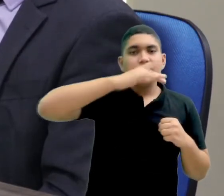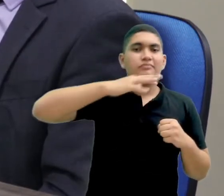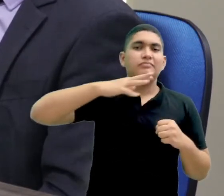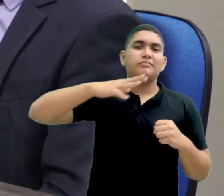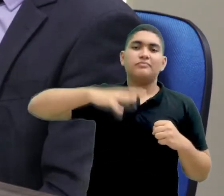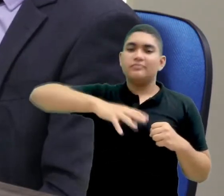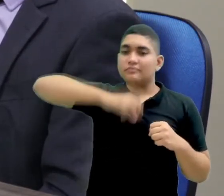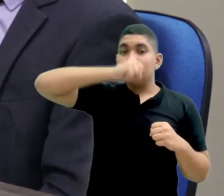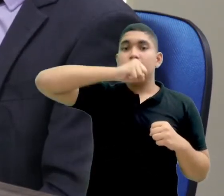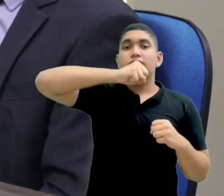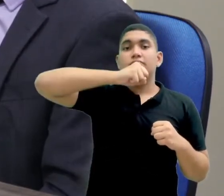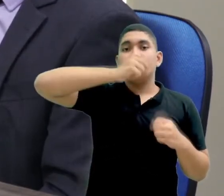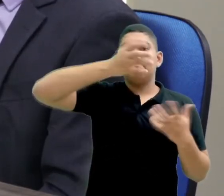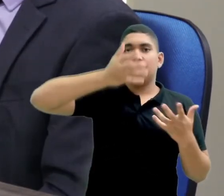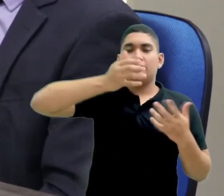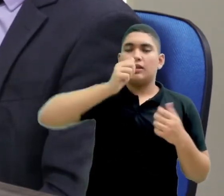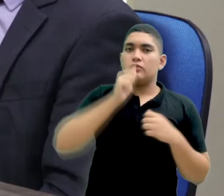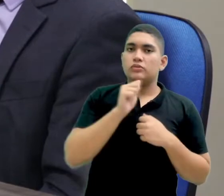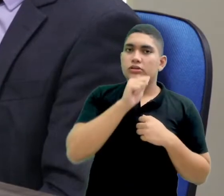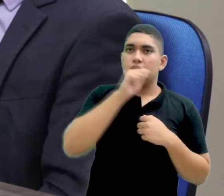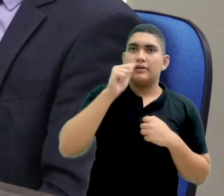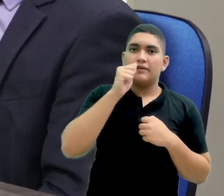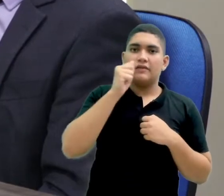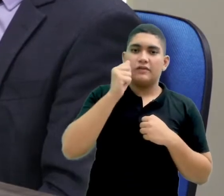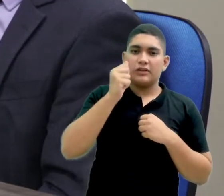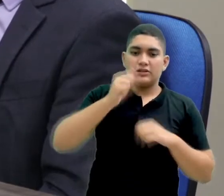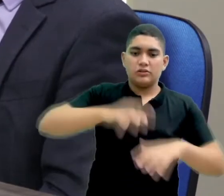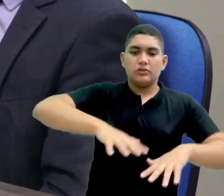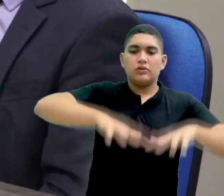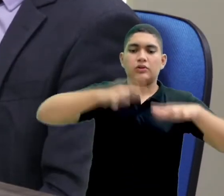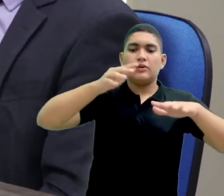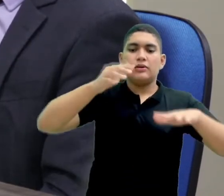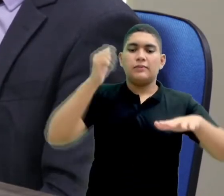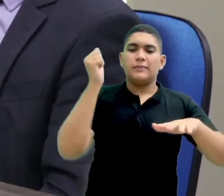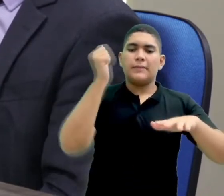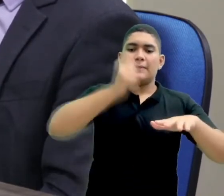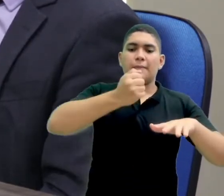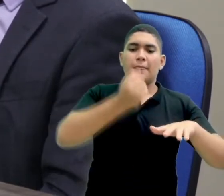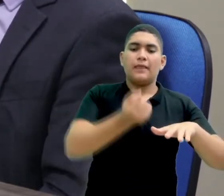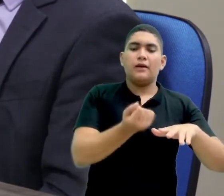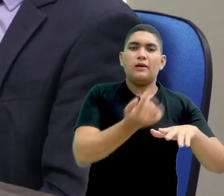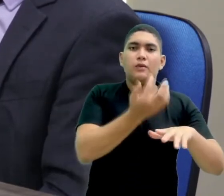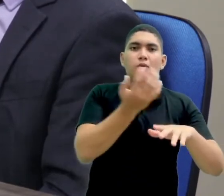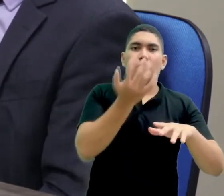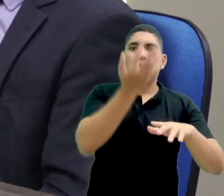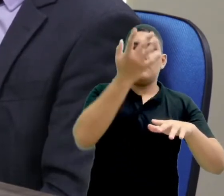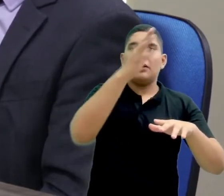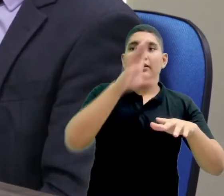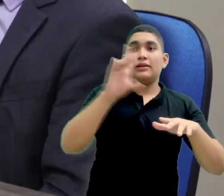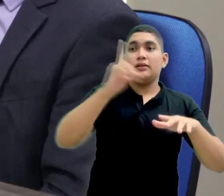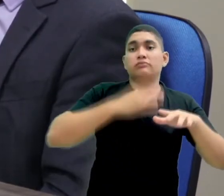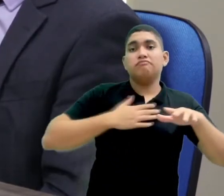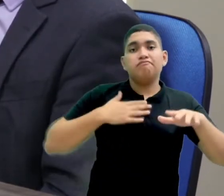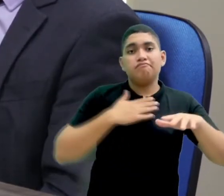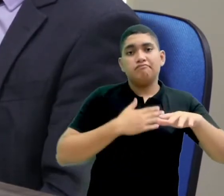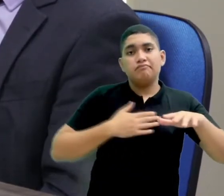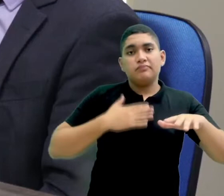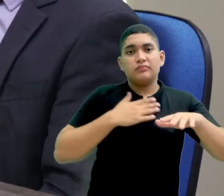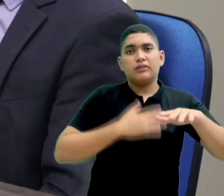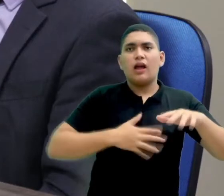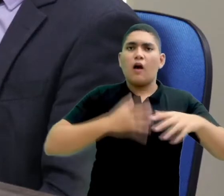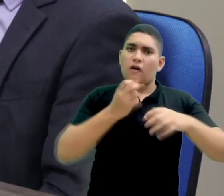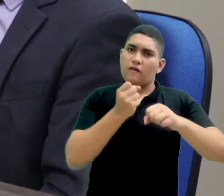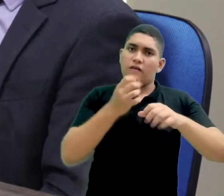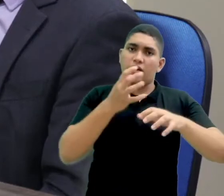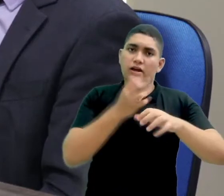que aquela oferta ali do sacrifício, a fumaça suba e o Senhor se agrade dela. A oferta